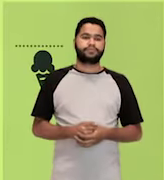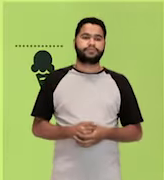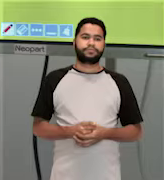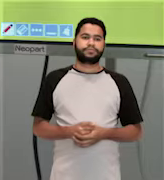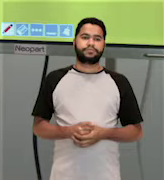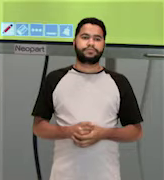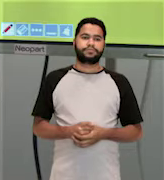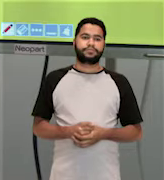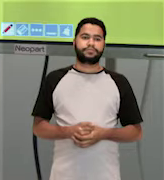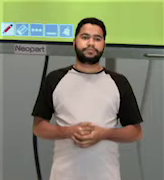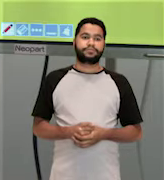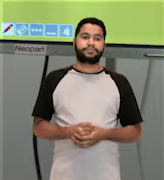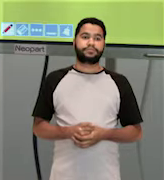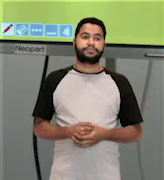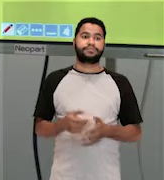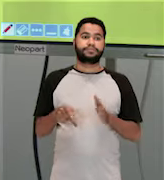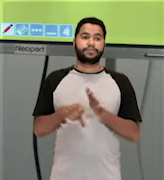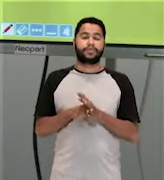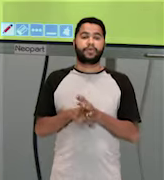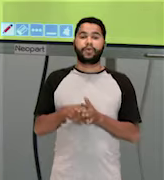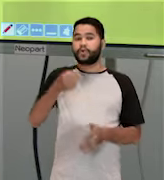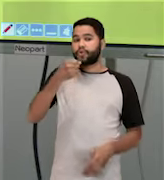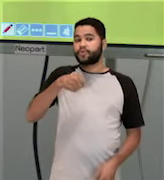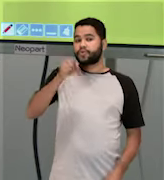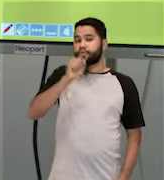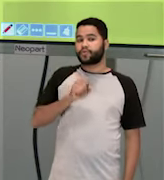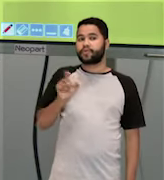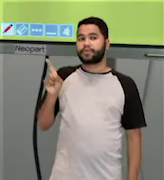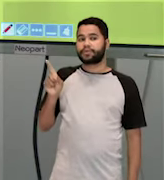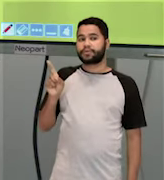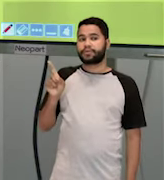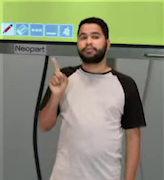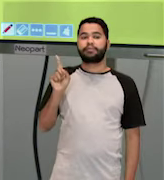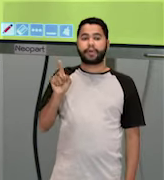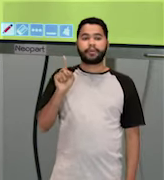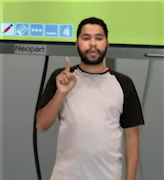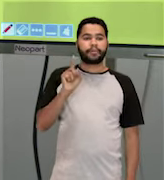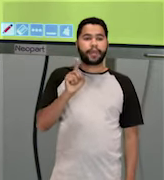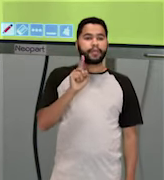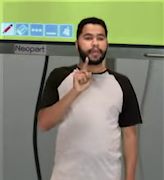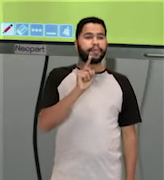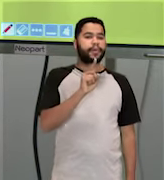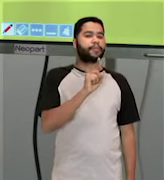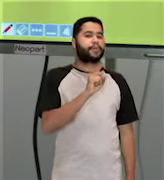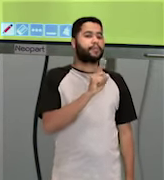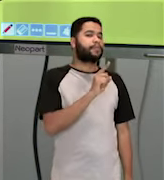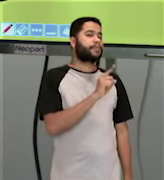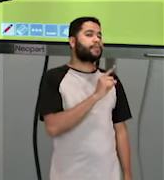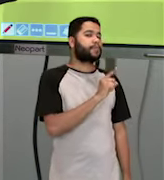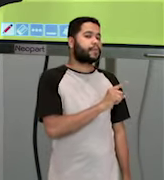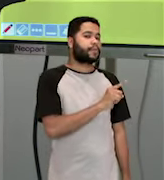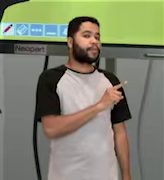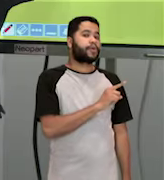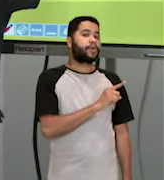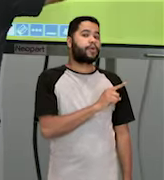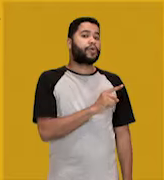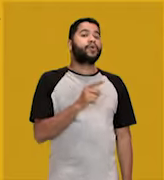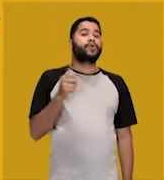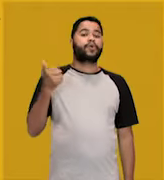8/12. Que ele está indo atrás do sorvete, que estaria 1, 2, 3, 4, 5, 6, 7, 8, 9,